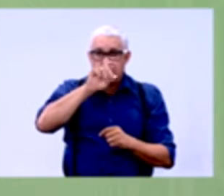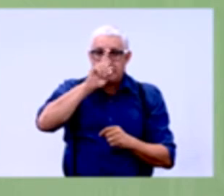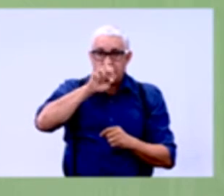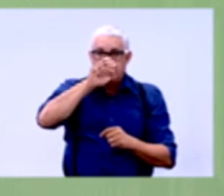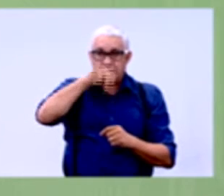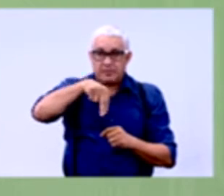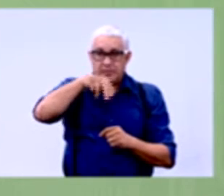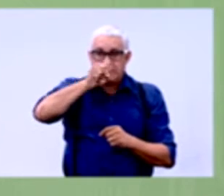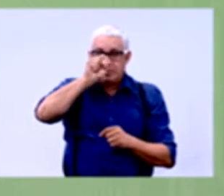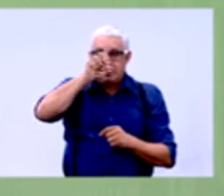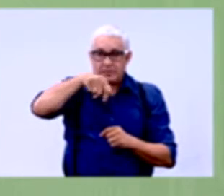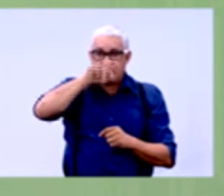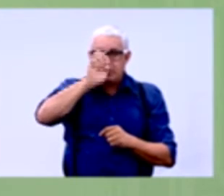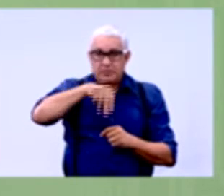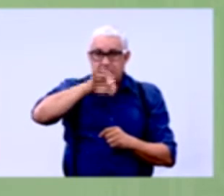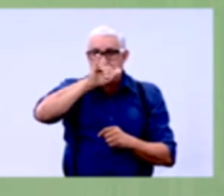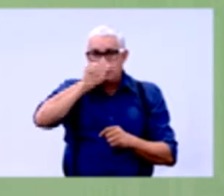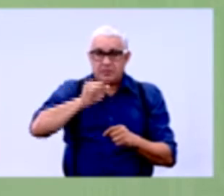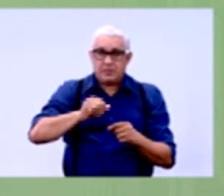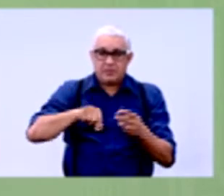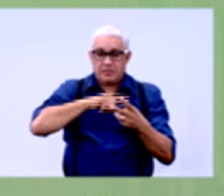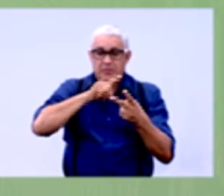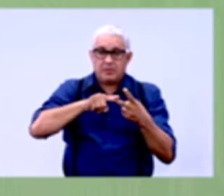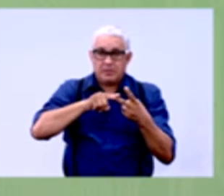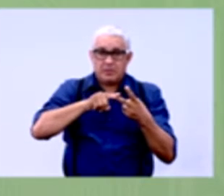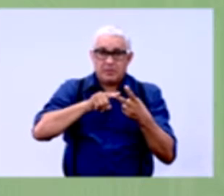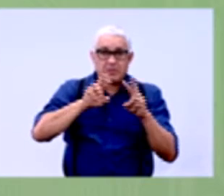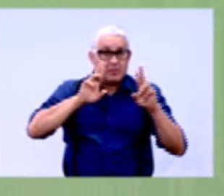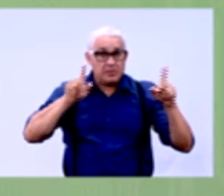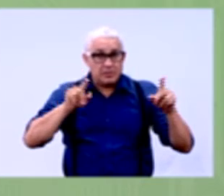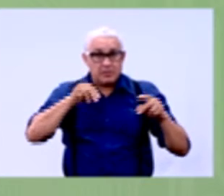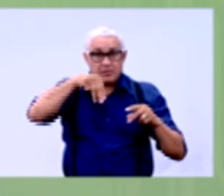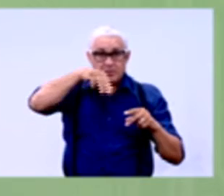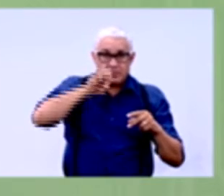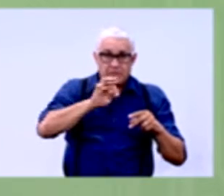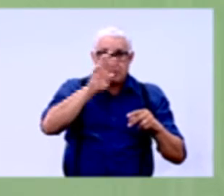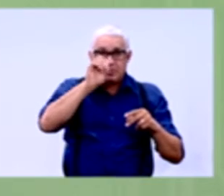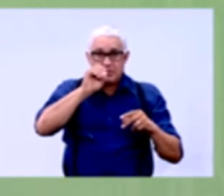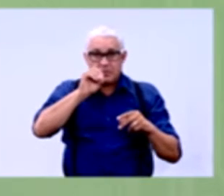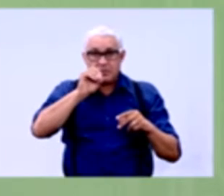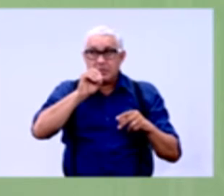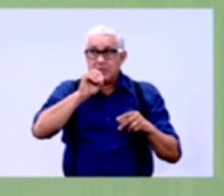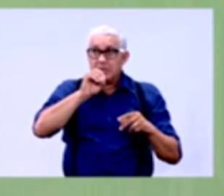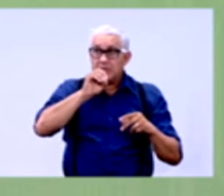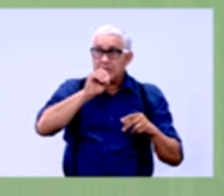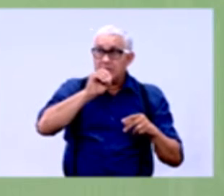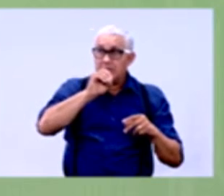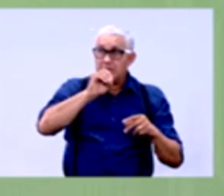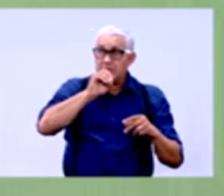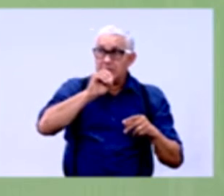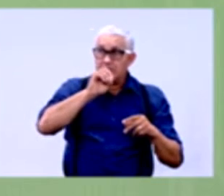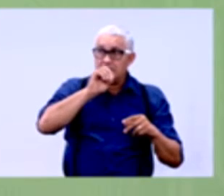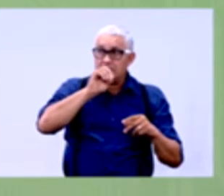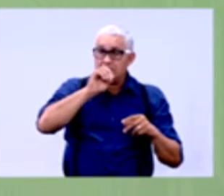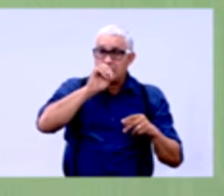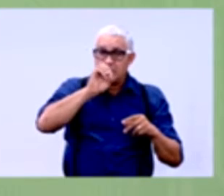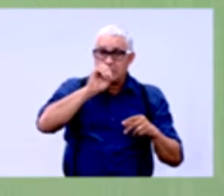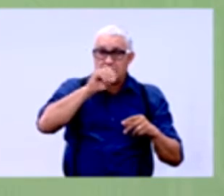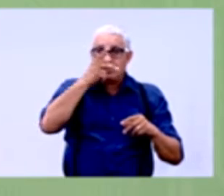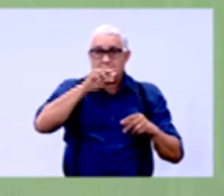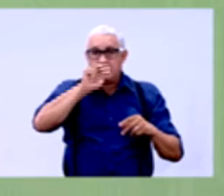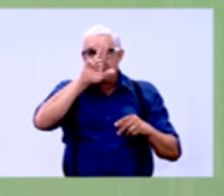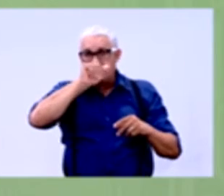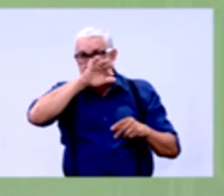2. Diferencie método operação de método consulta. 3. Escreva